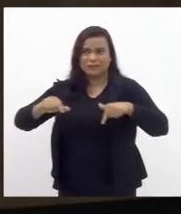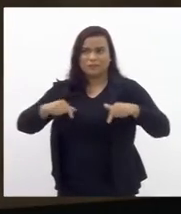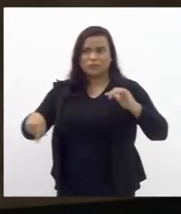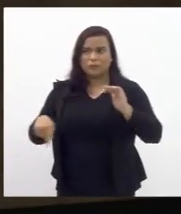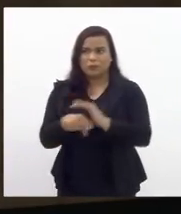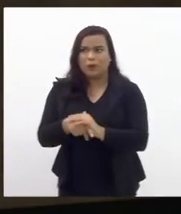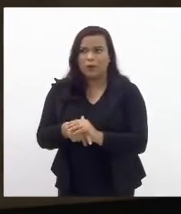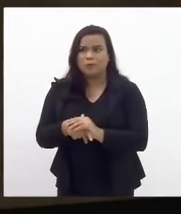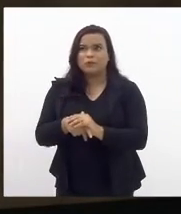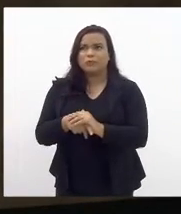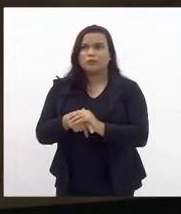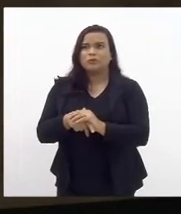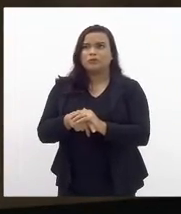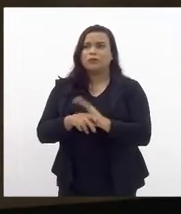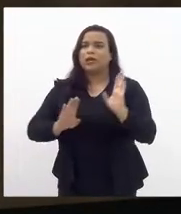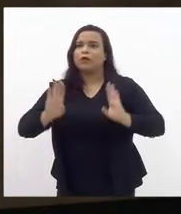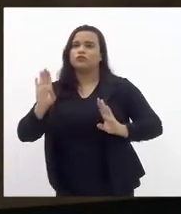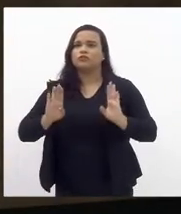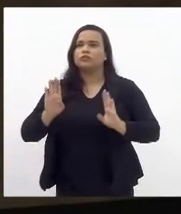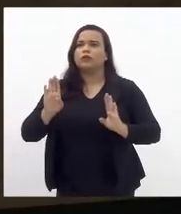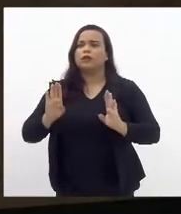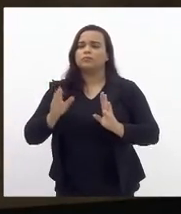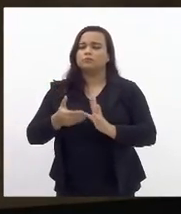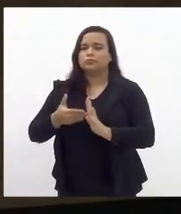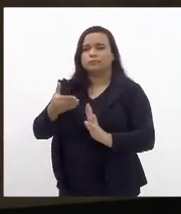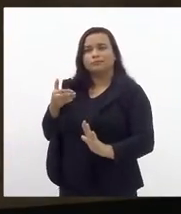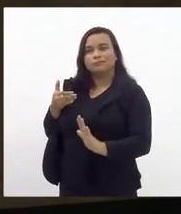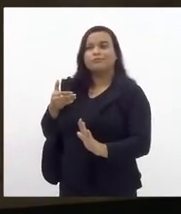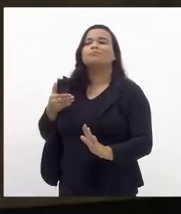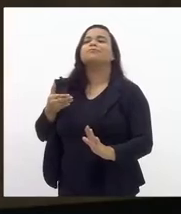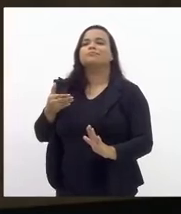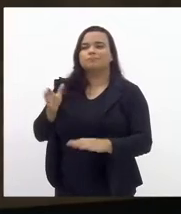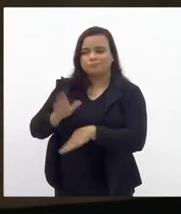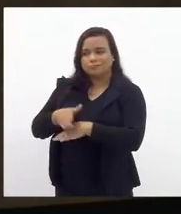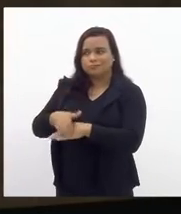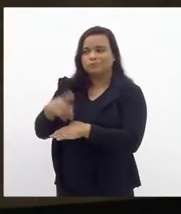a serviço da pré-candidatura desse ex-secretário,